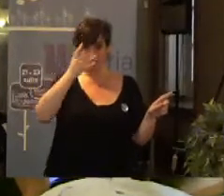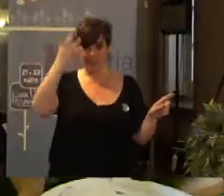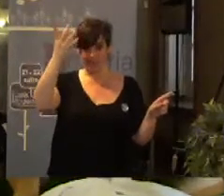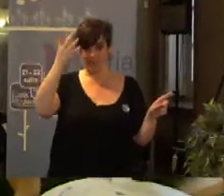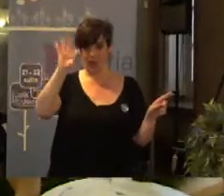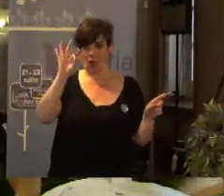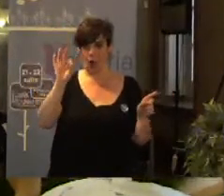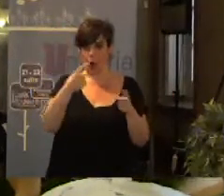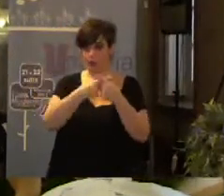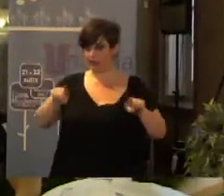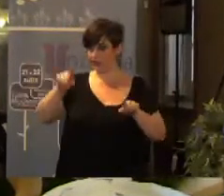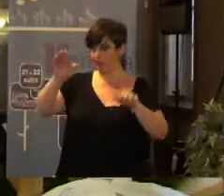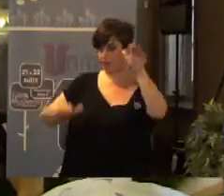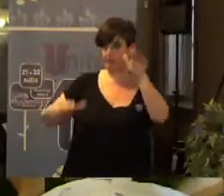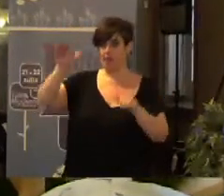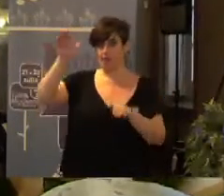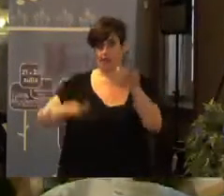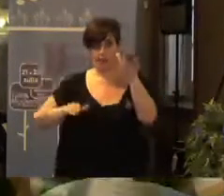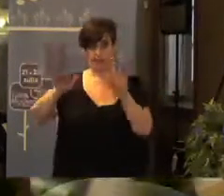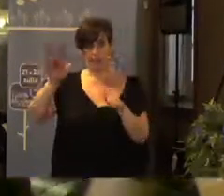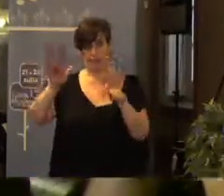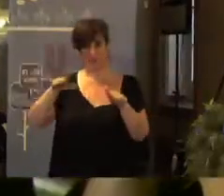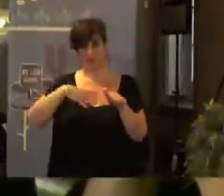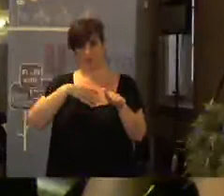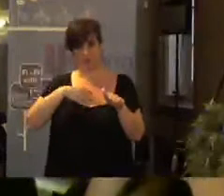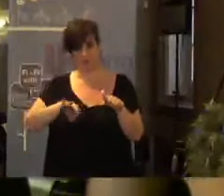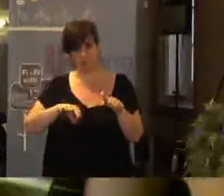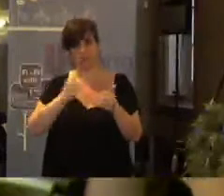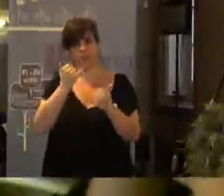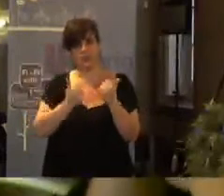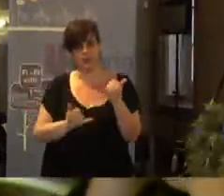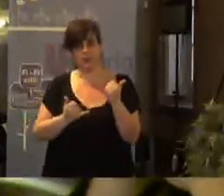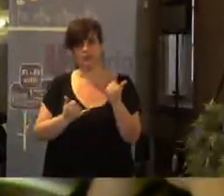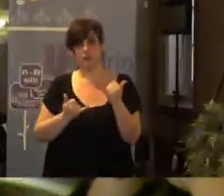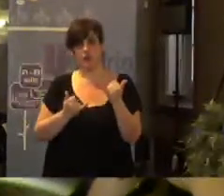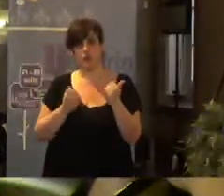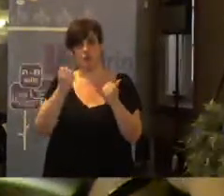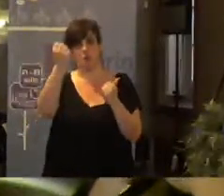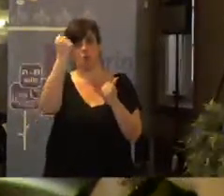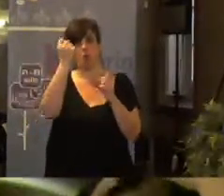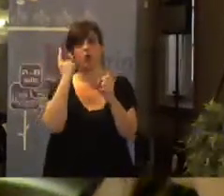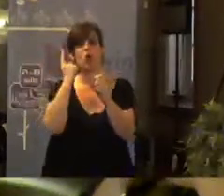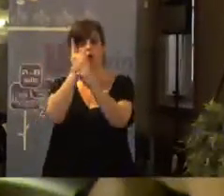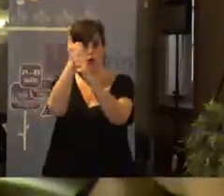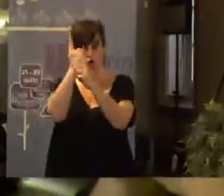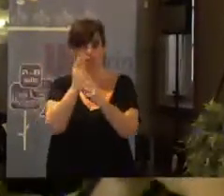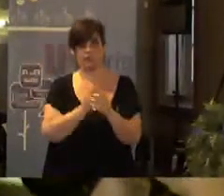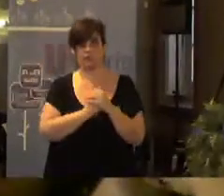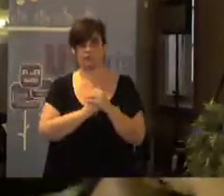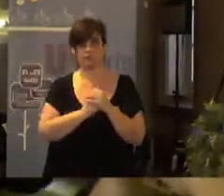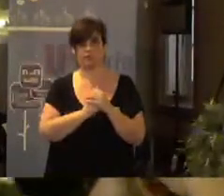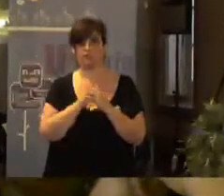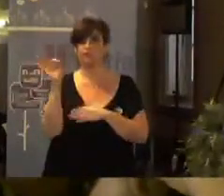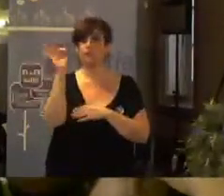lideranças muito mediatizadas, que se mediatizam na ofensiva contra os poderes, portanto, mediatizam-se na